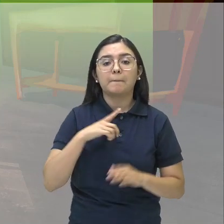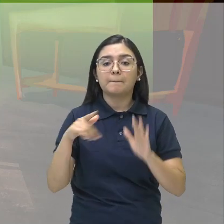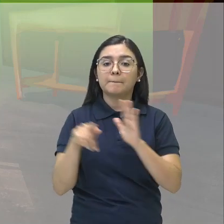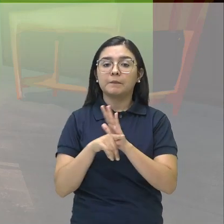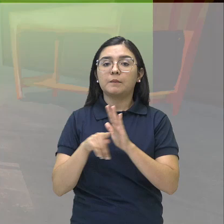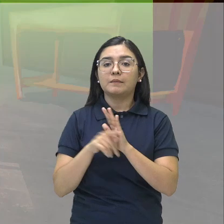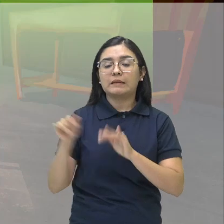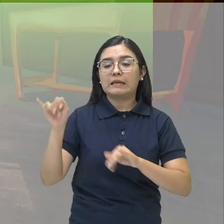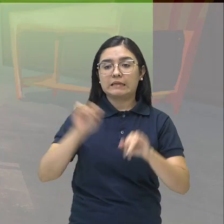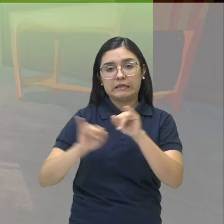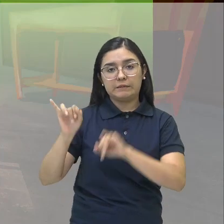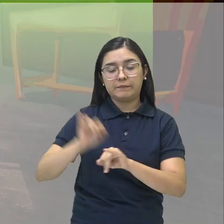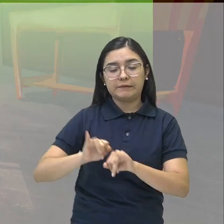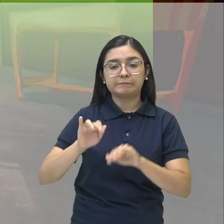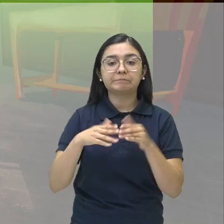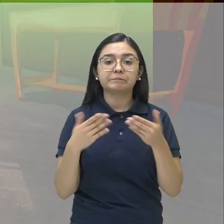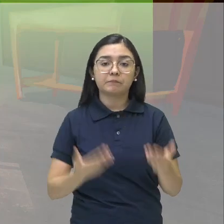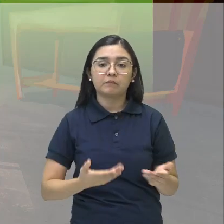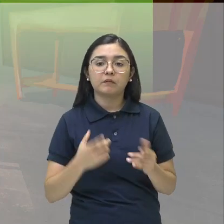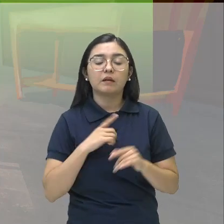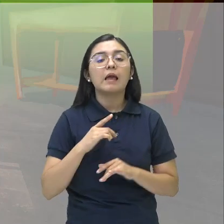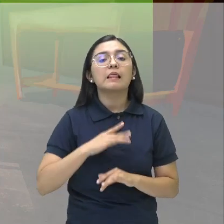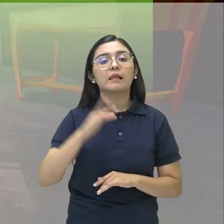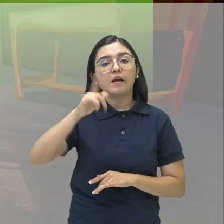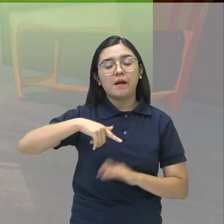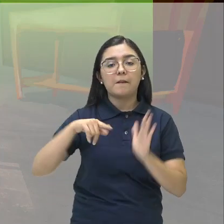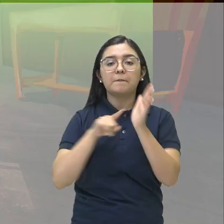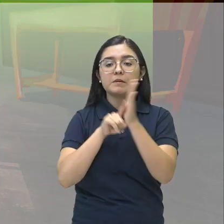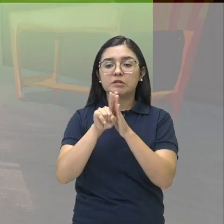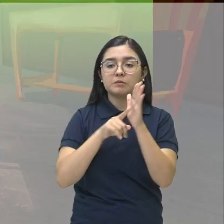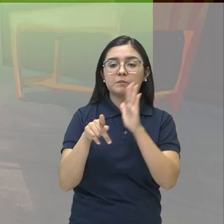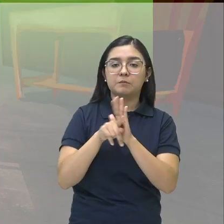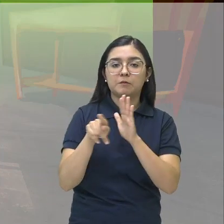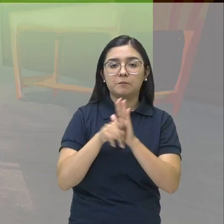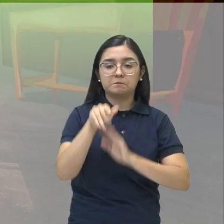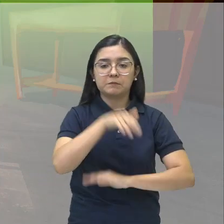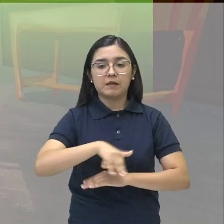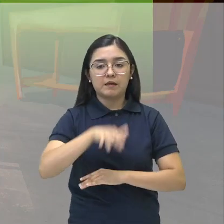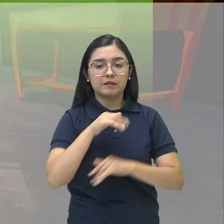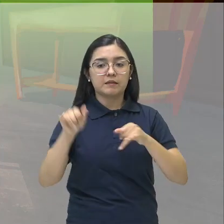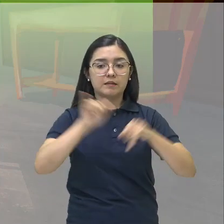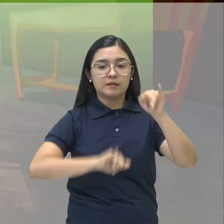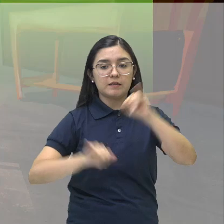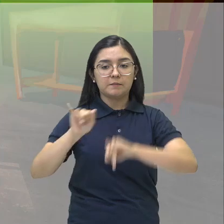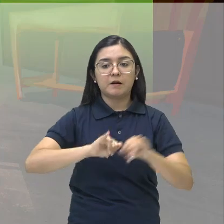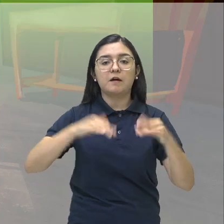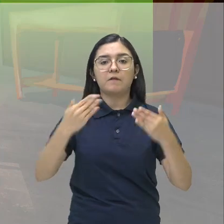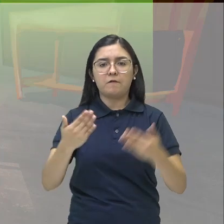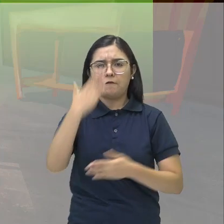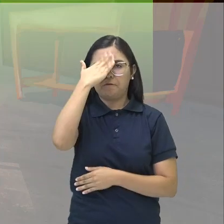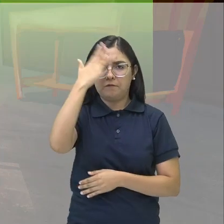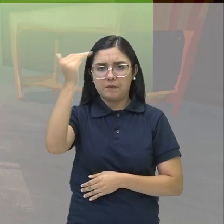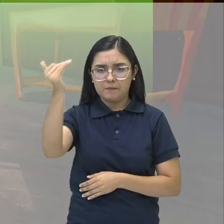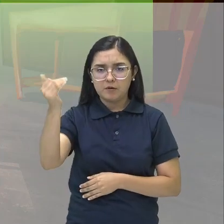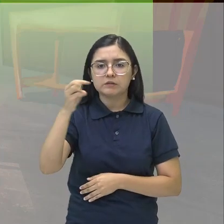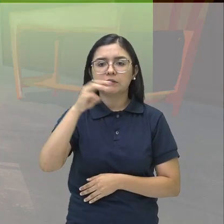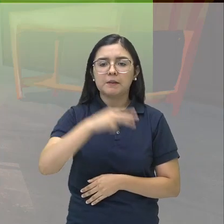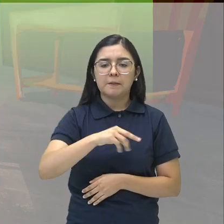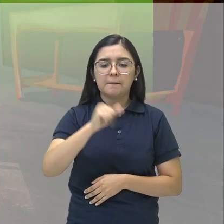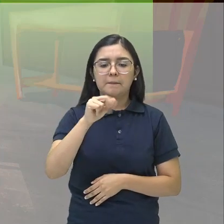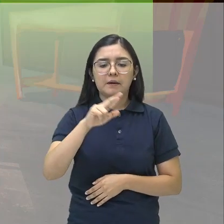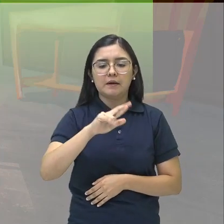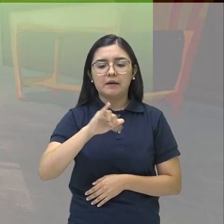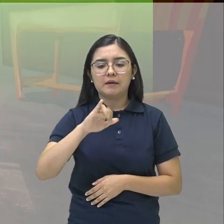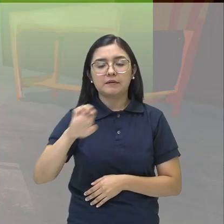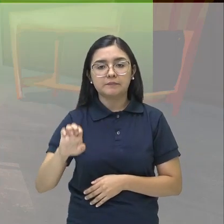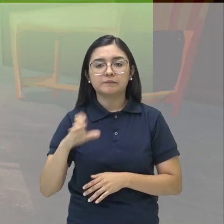né? A Marie Curie é química, né? Ela foi uma química conhecida aí como Marie Curie, né?